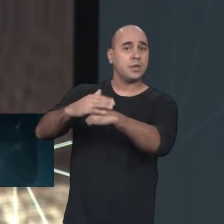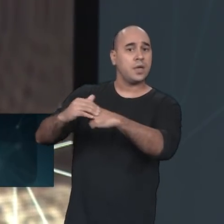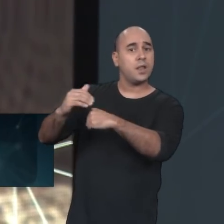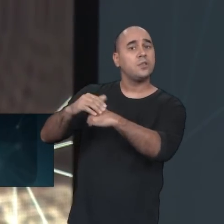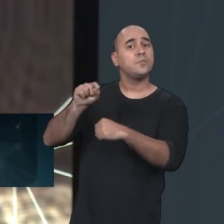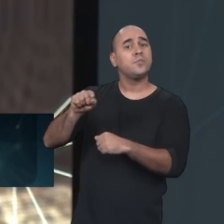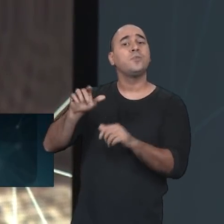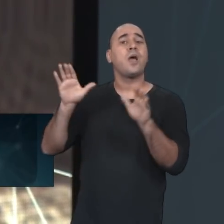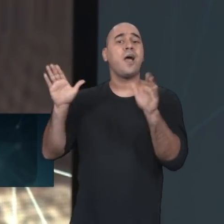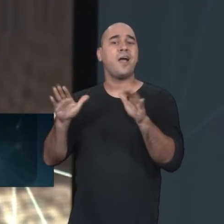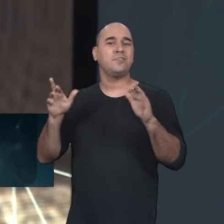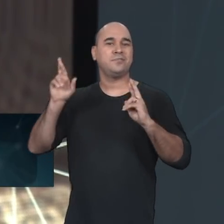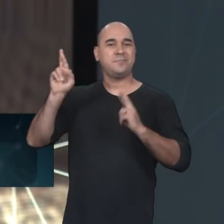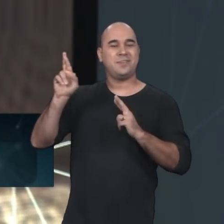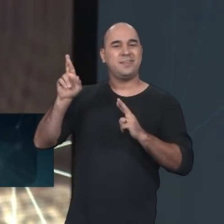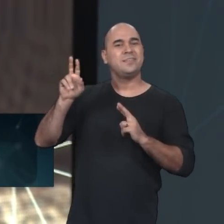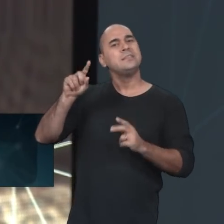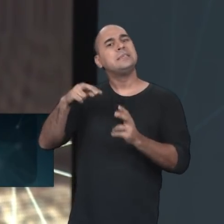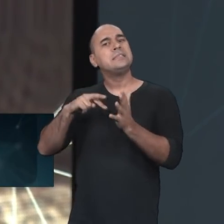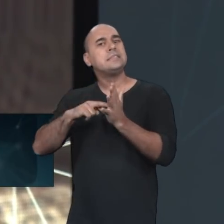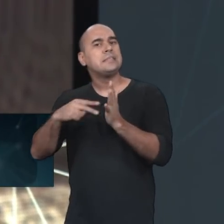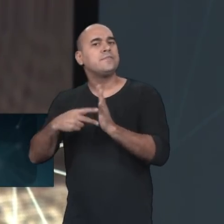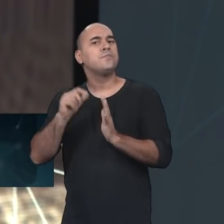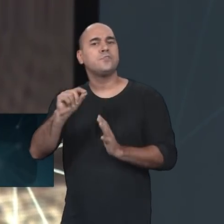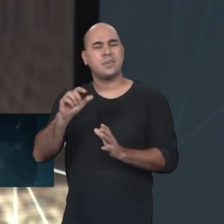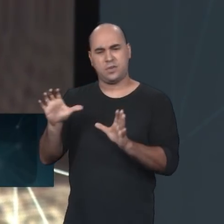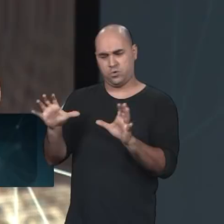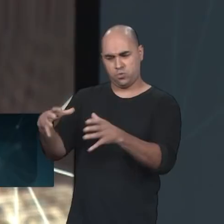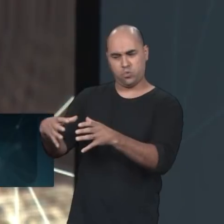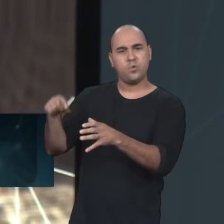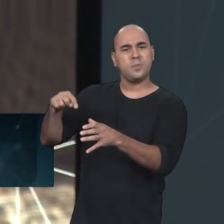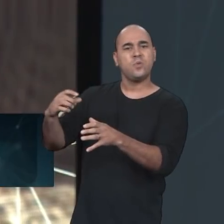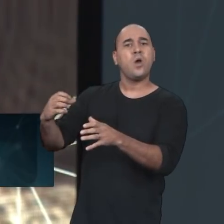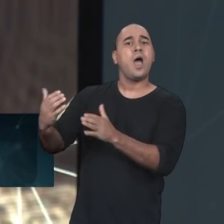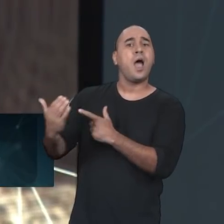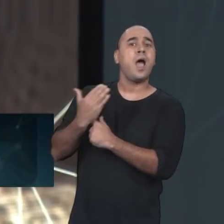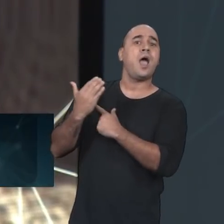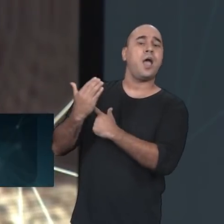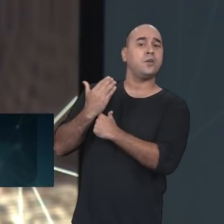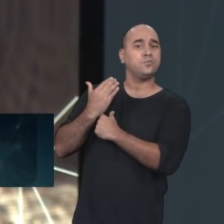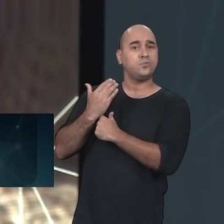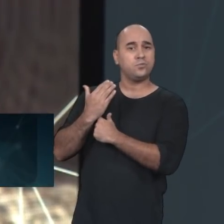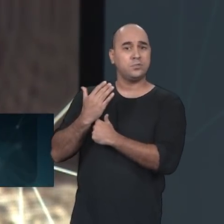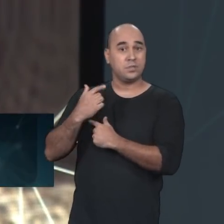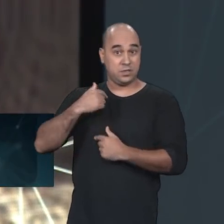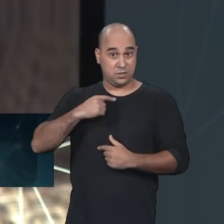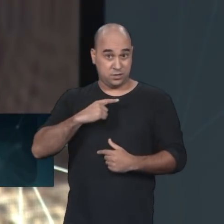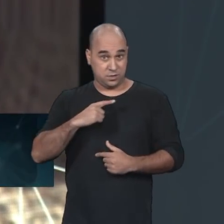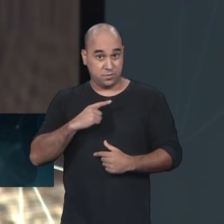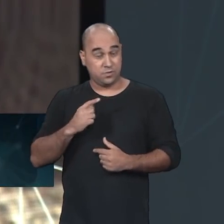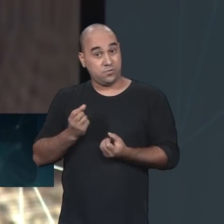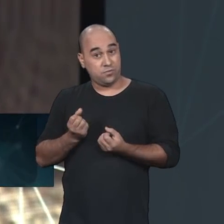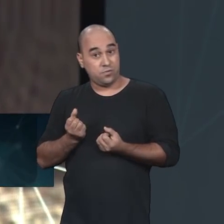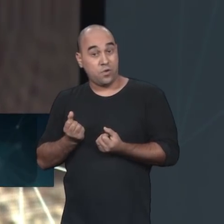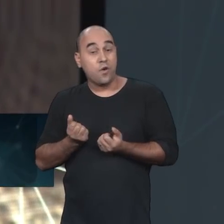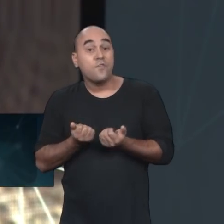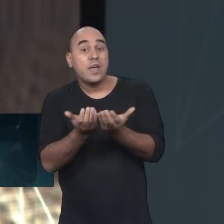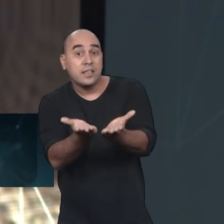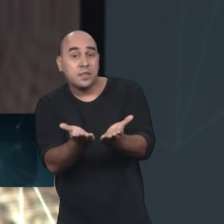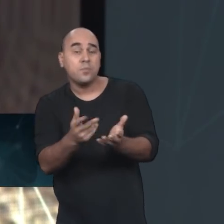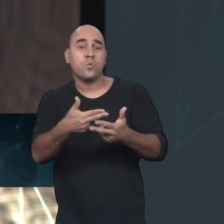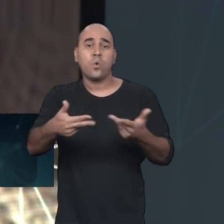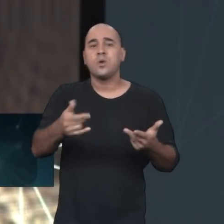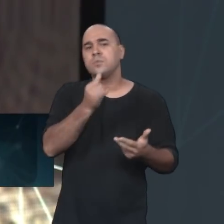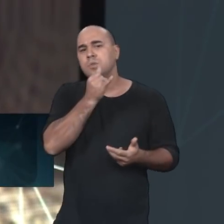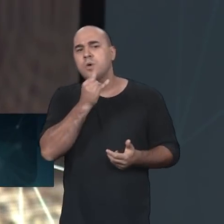chamamos de anjos da esperança. Você pode notar que em nenhum programa da TV Novo Tempo nós oferecemos coisa no sentido de, olha, eu vou